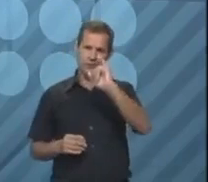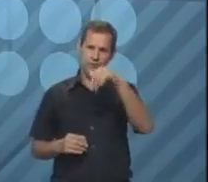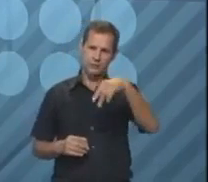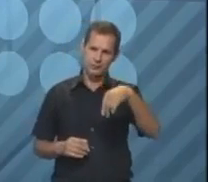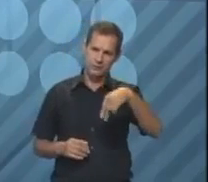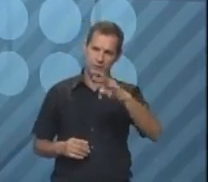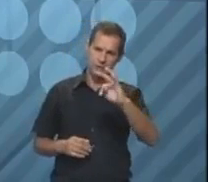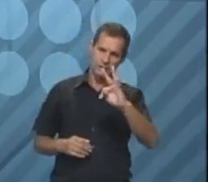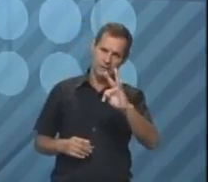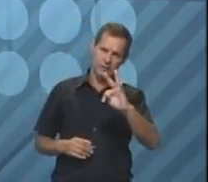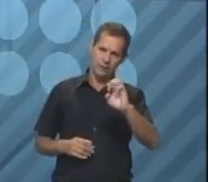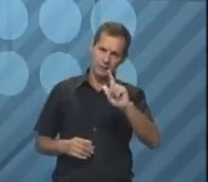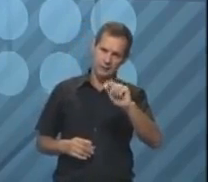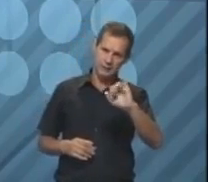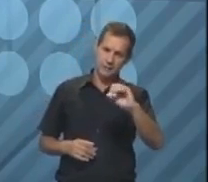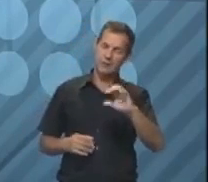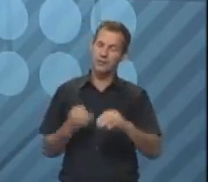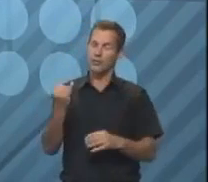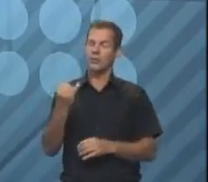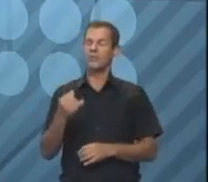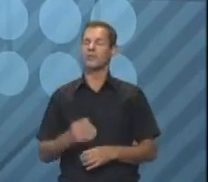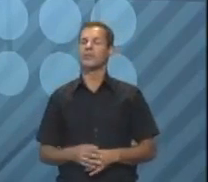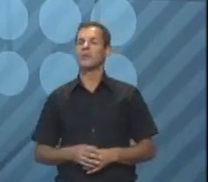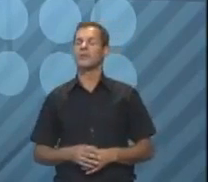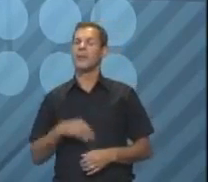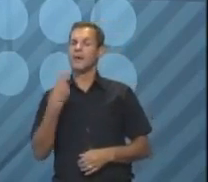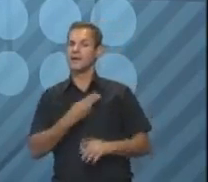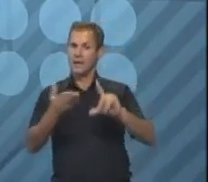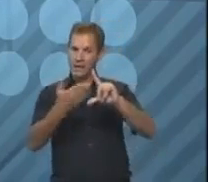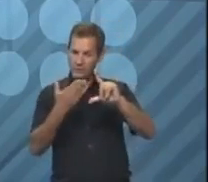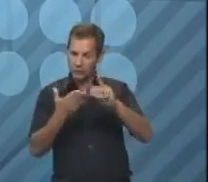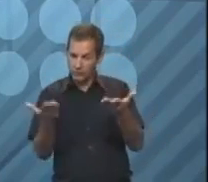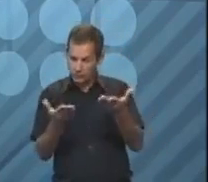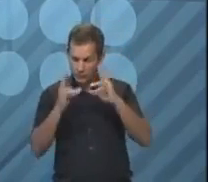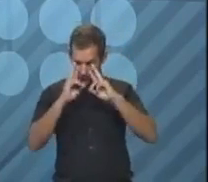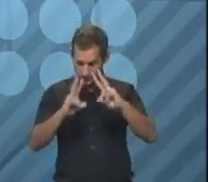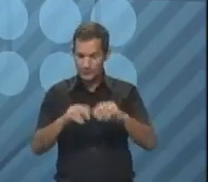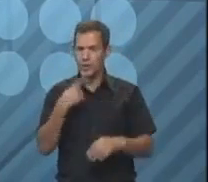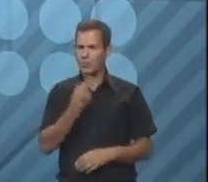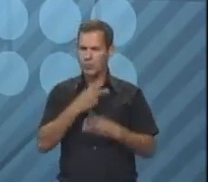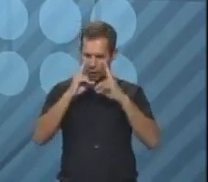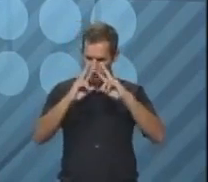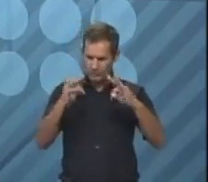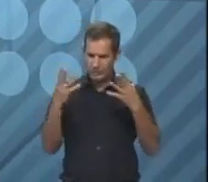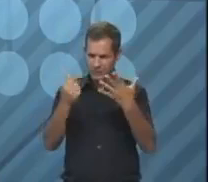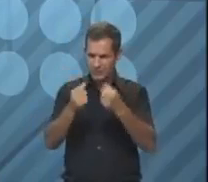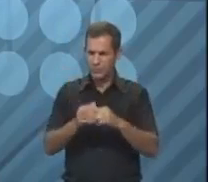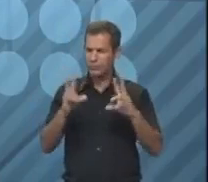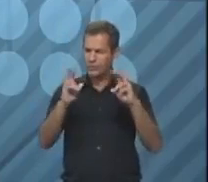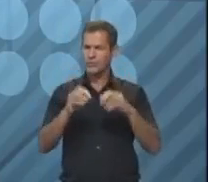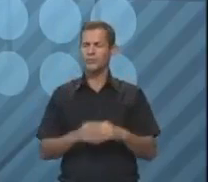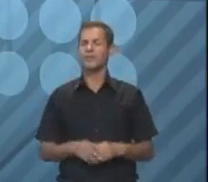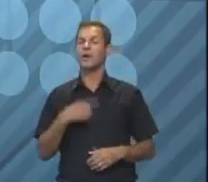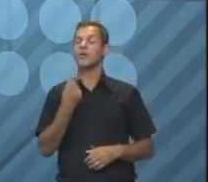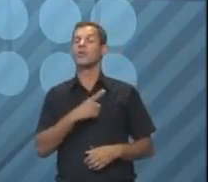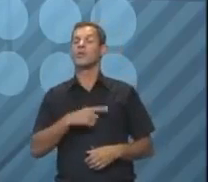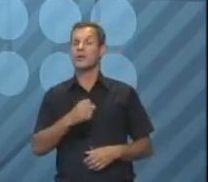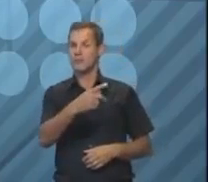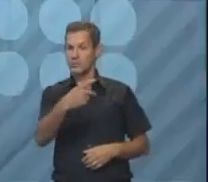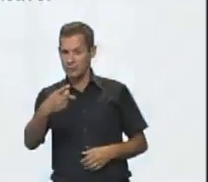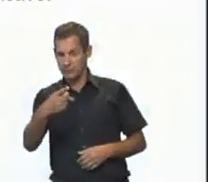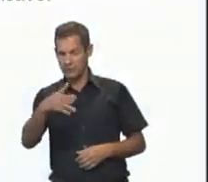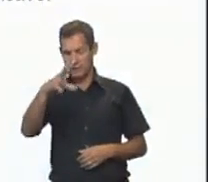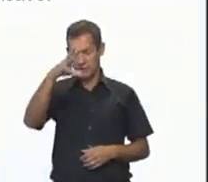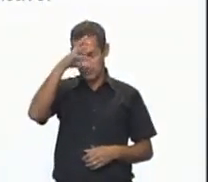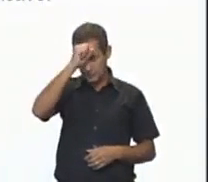integração imediata, porque elas serão fundamentais na nossa aula de hoje. E para a gente ver todos esses assuntos, nós temos uma